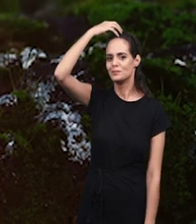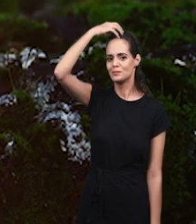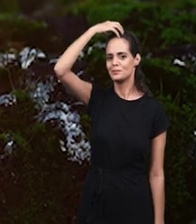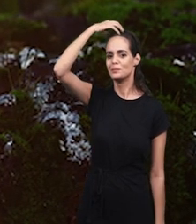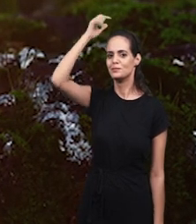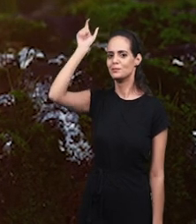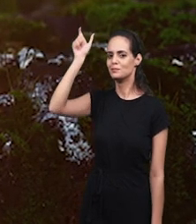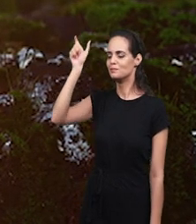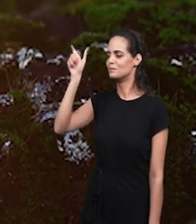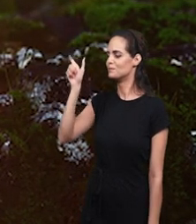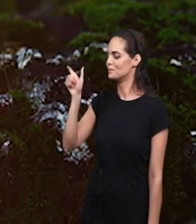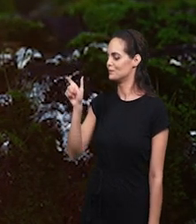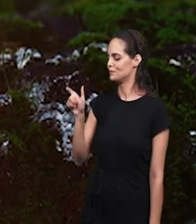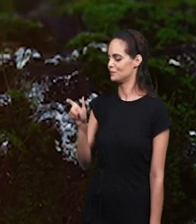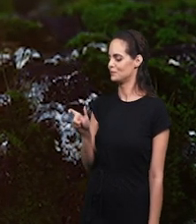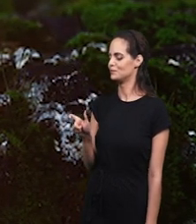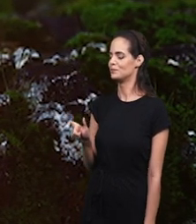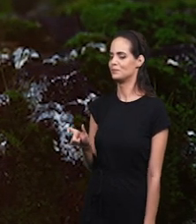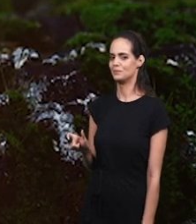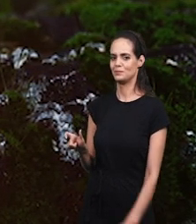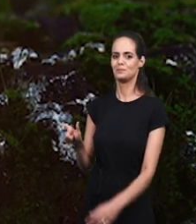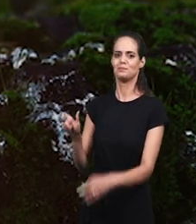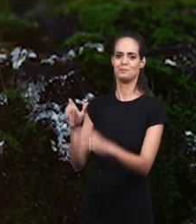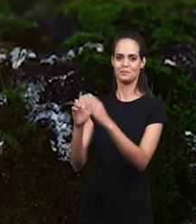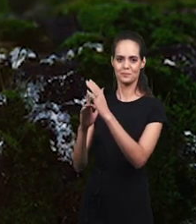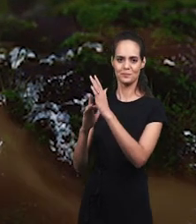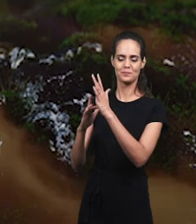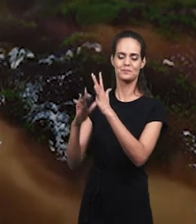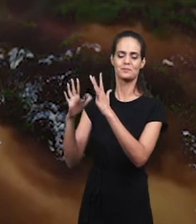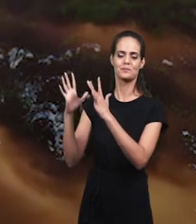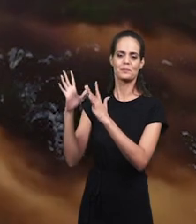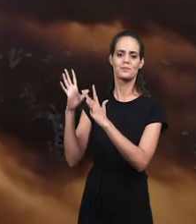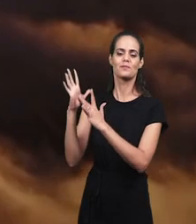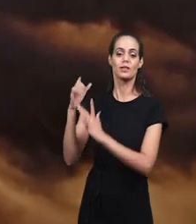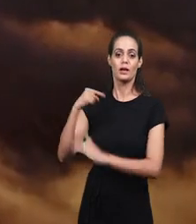Rei, viva o Rei,